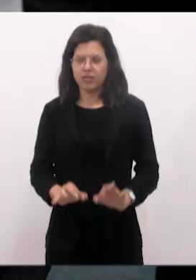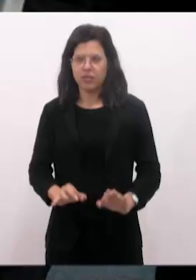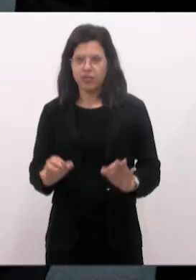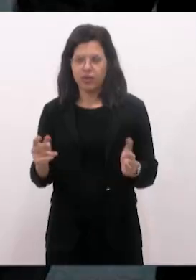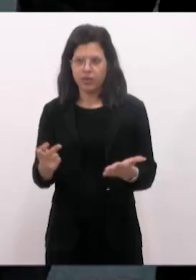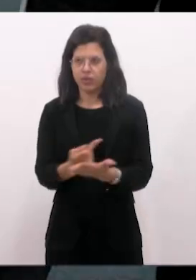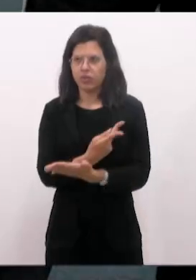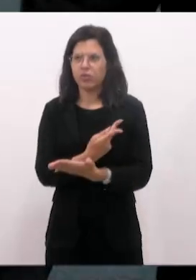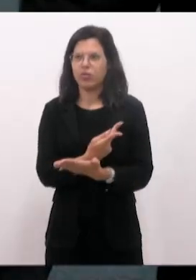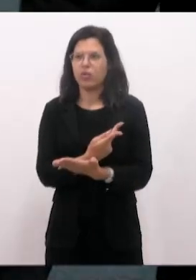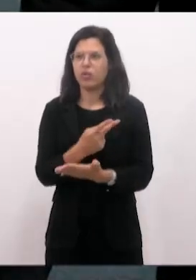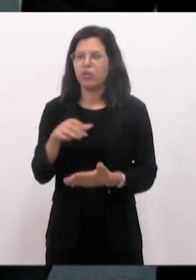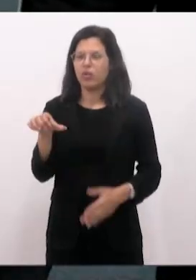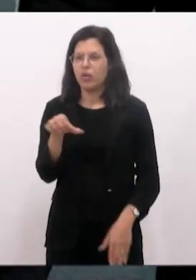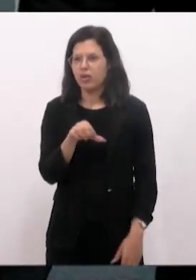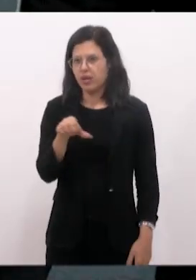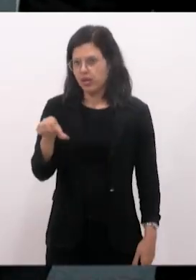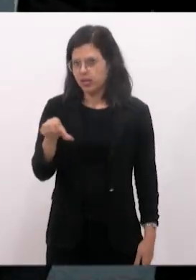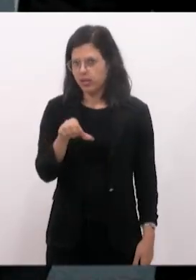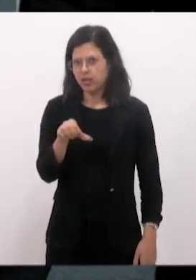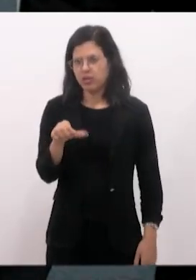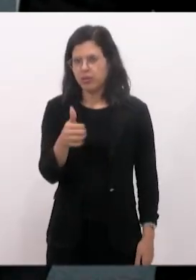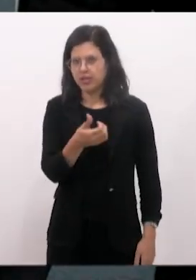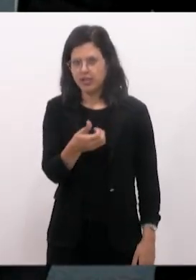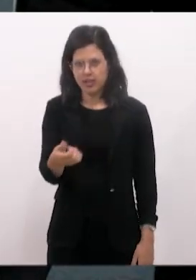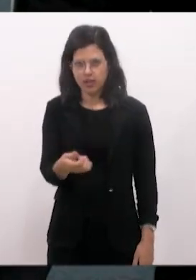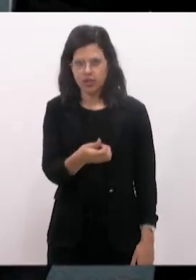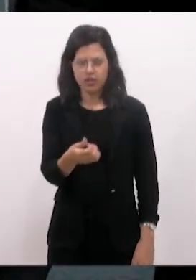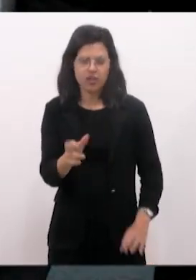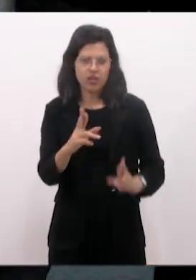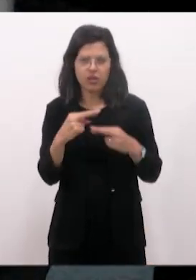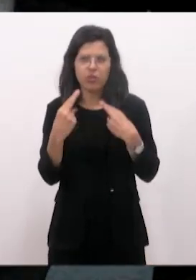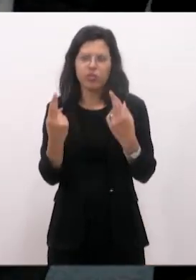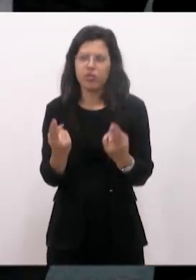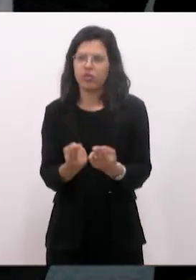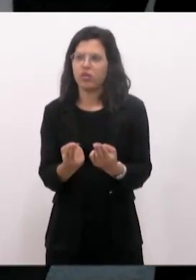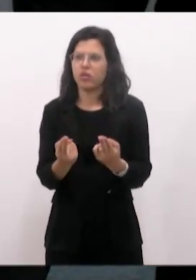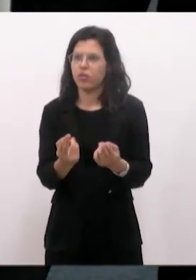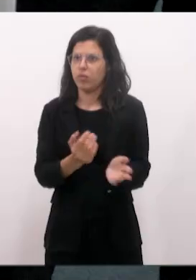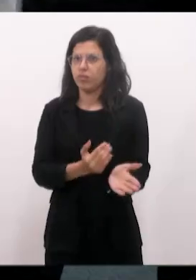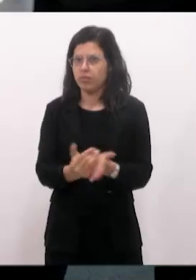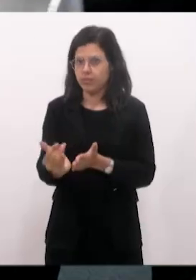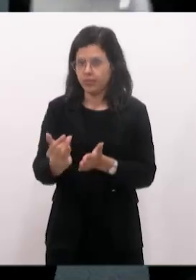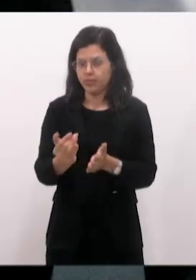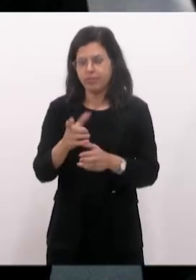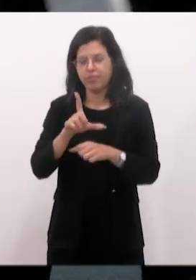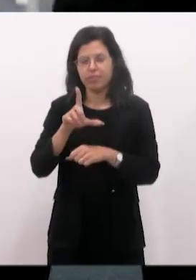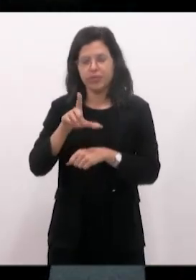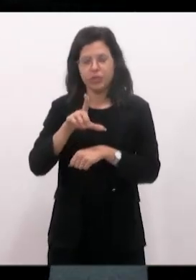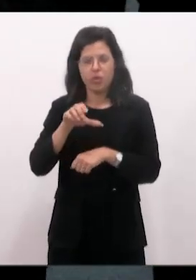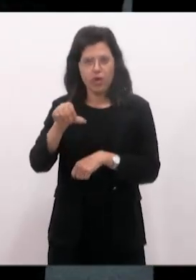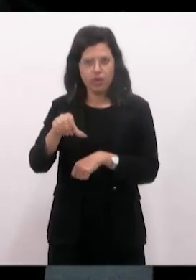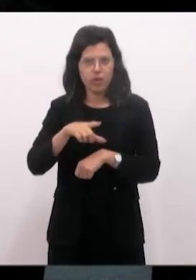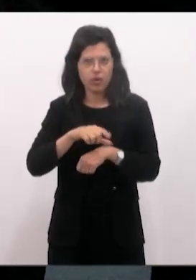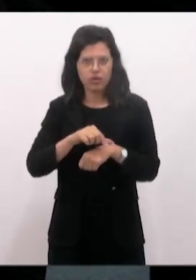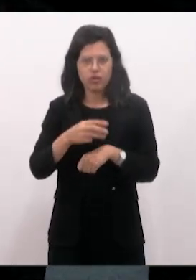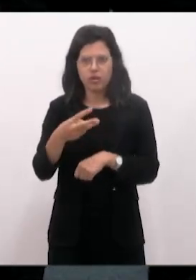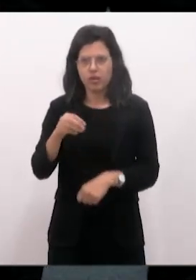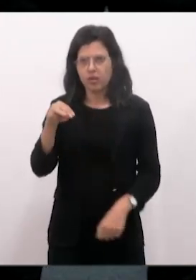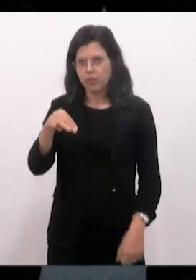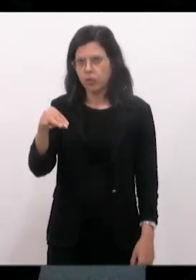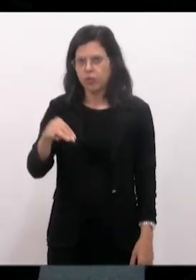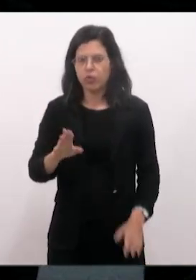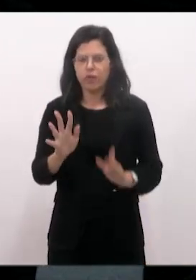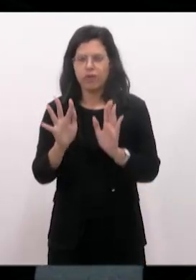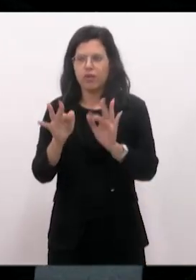o ocorrido na 96ª sessão ordinária, que, iniciada às 9h30,